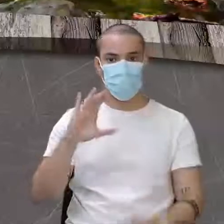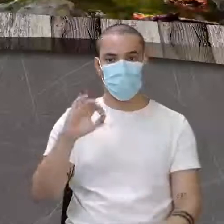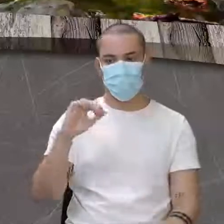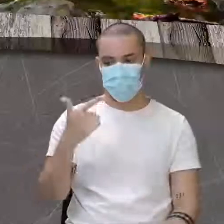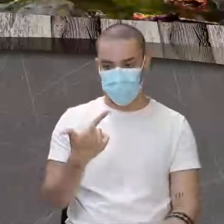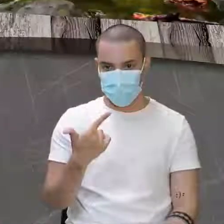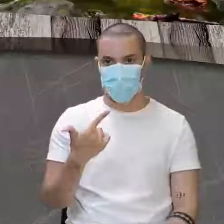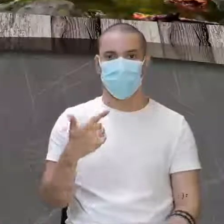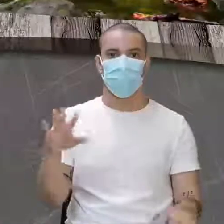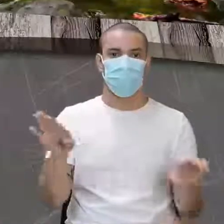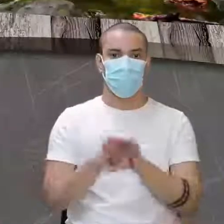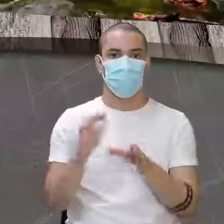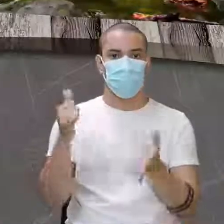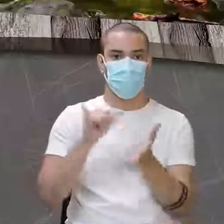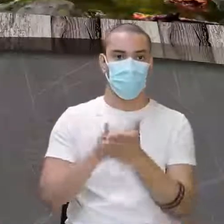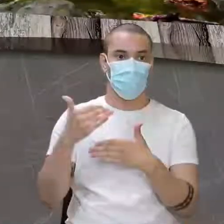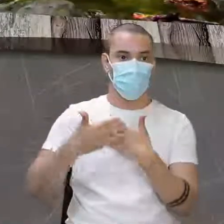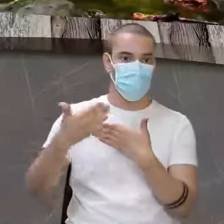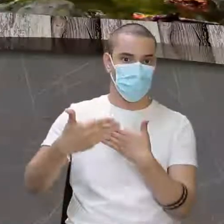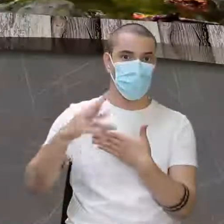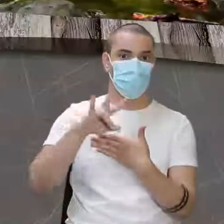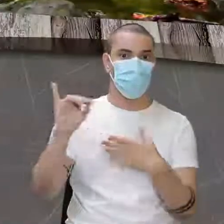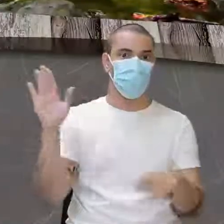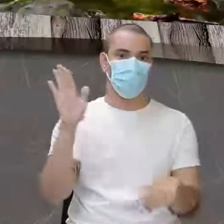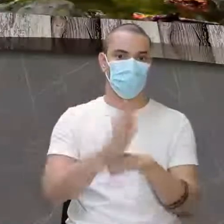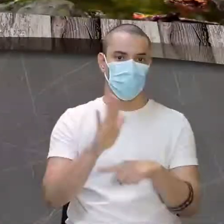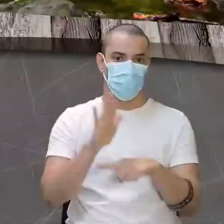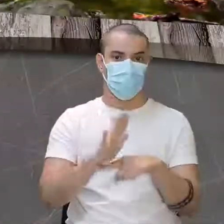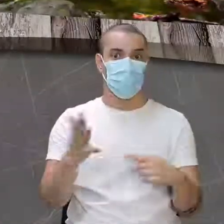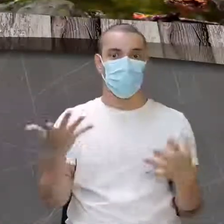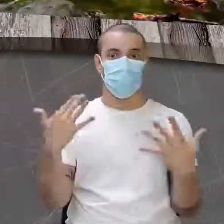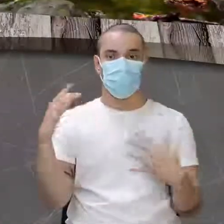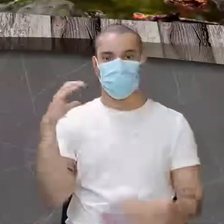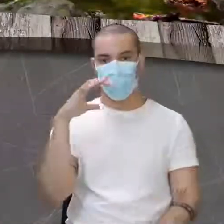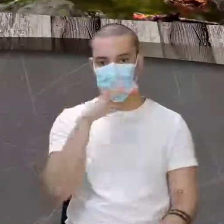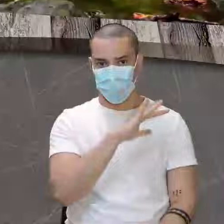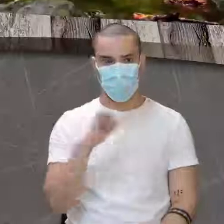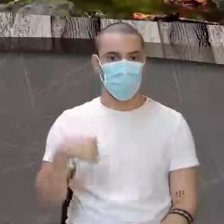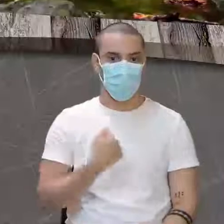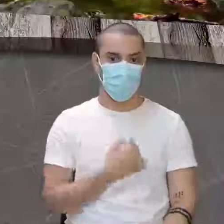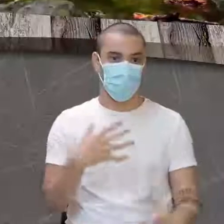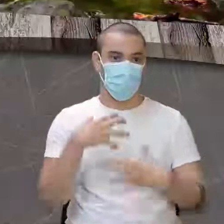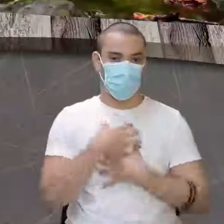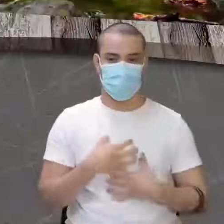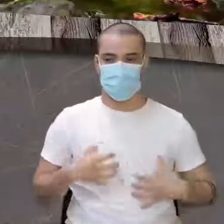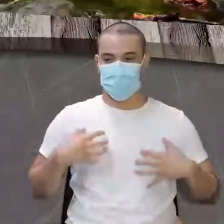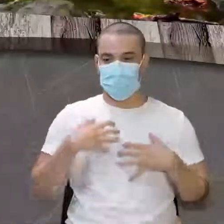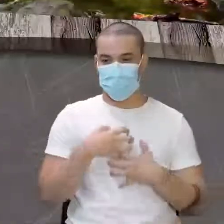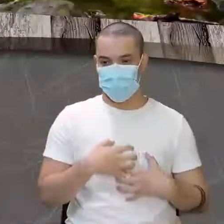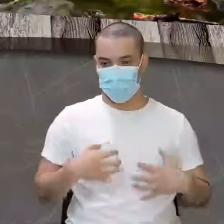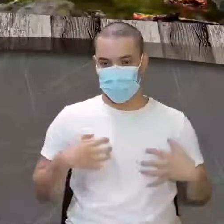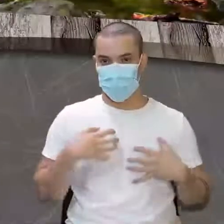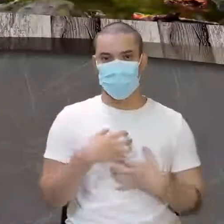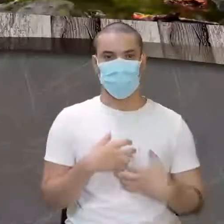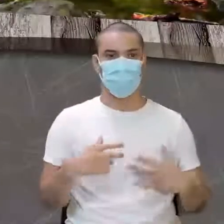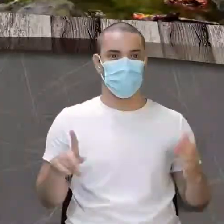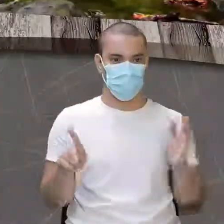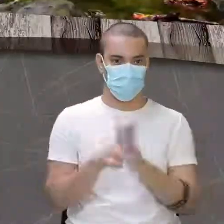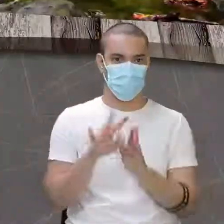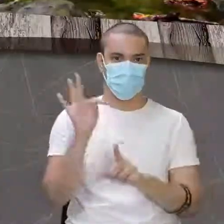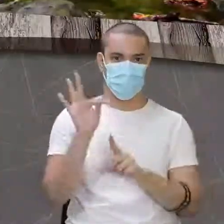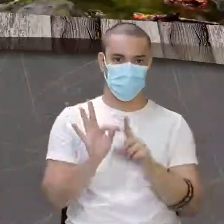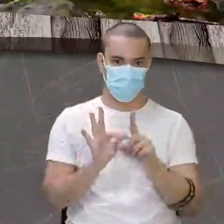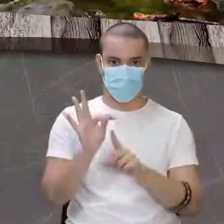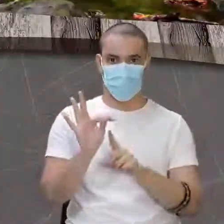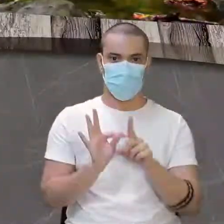para a atmosfera e, consequentemente, você vai estar favorecendo a esse calorzão que nós sentimos, essa sensação térmica,